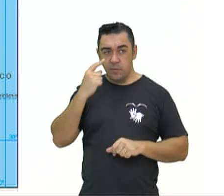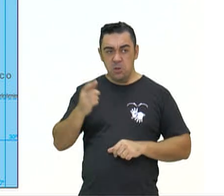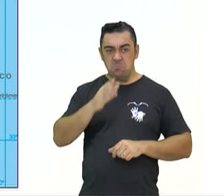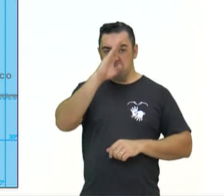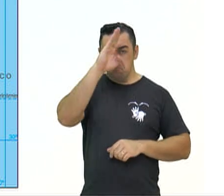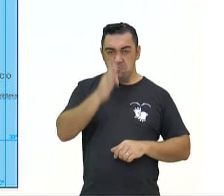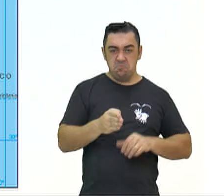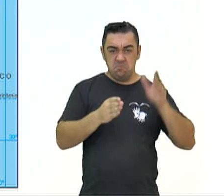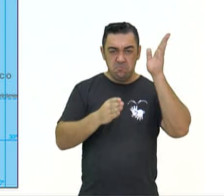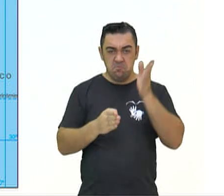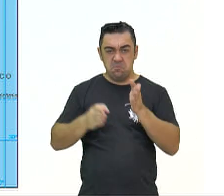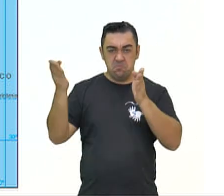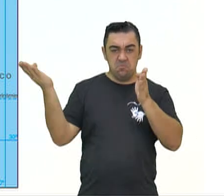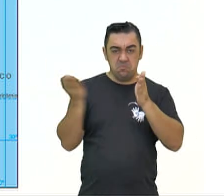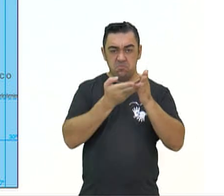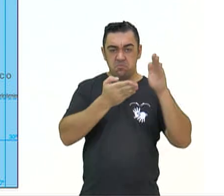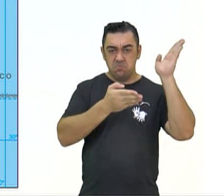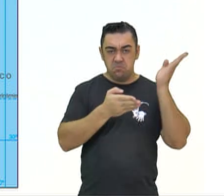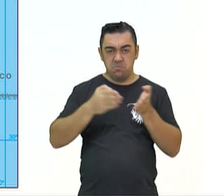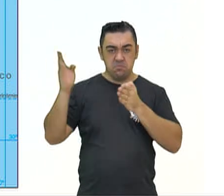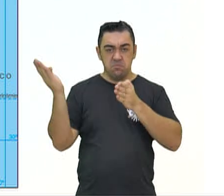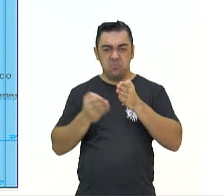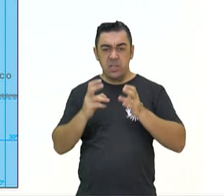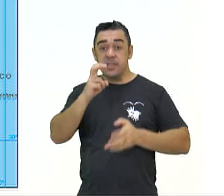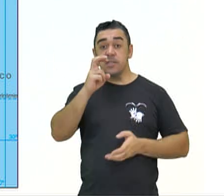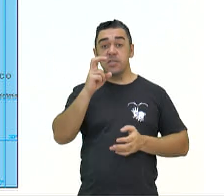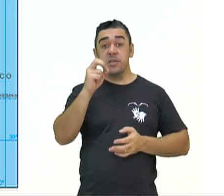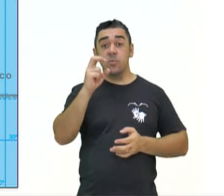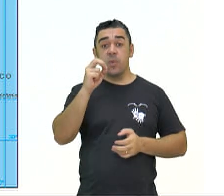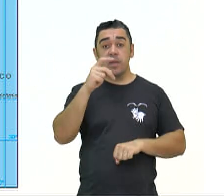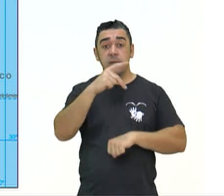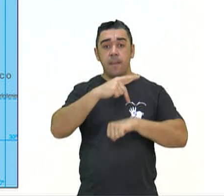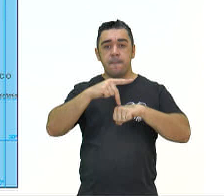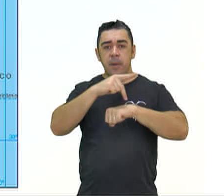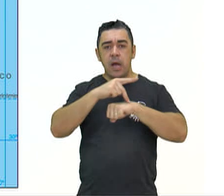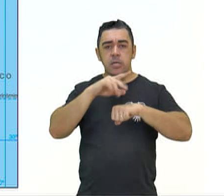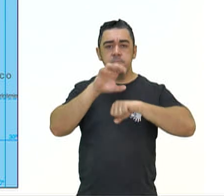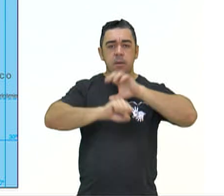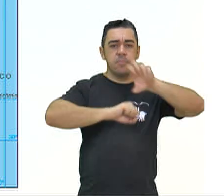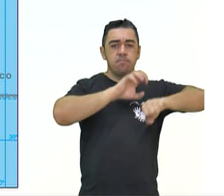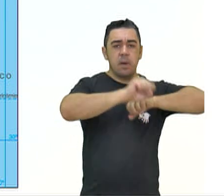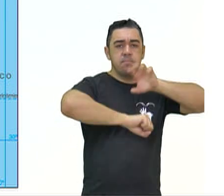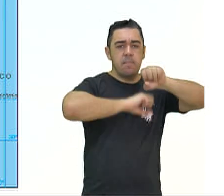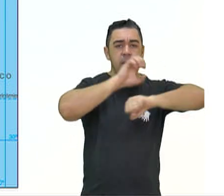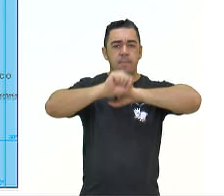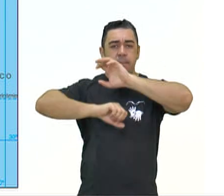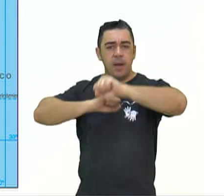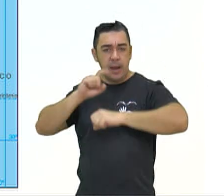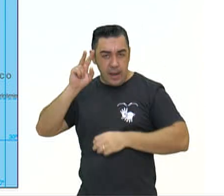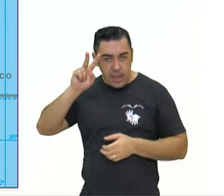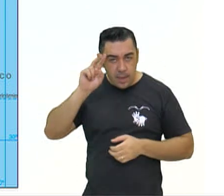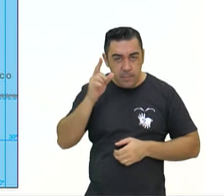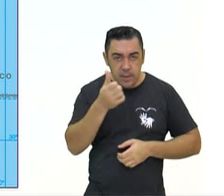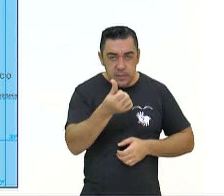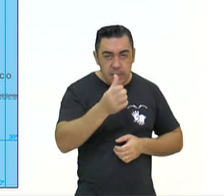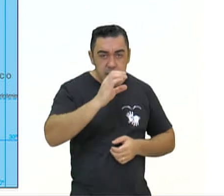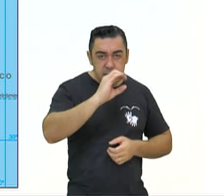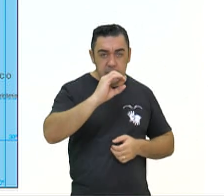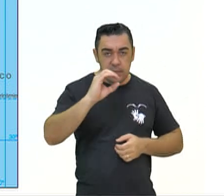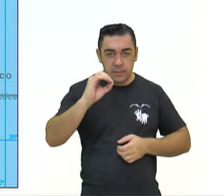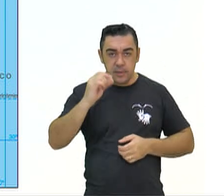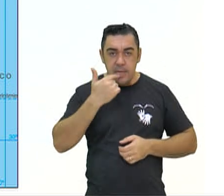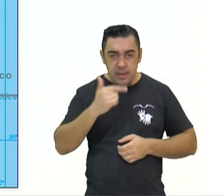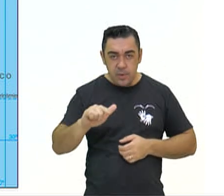retas, dividindo vários países. São mais de 50 países hoje dentro do continente africano. Lembra das 600 línguas que eu falei?